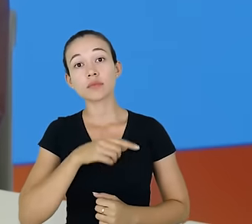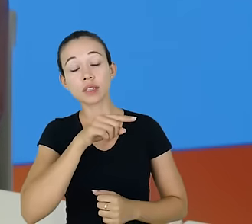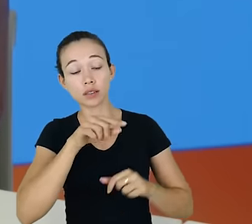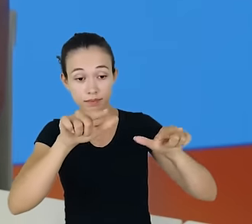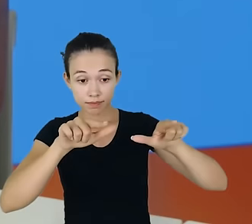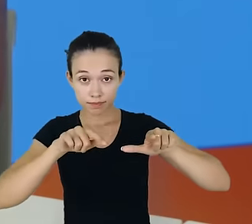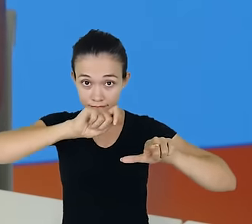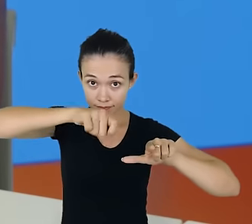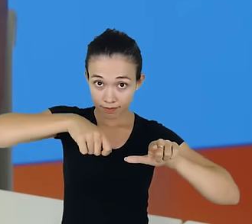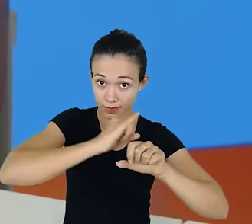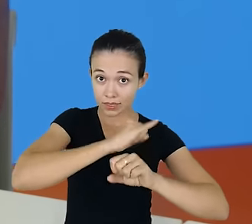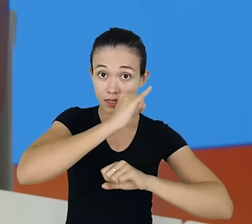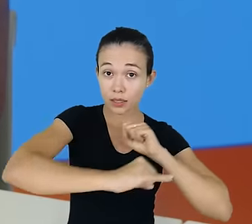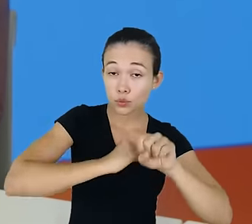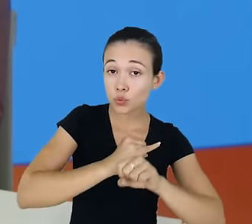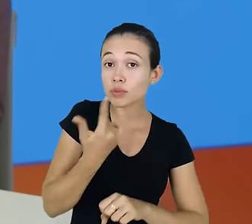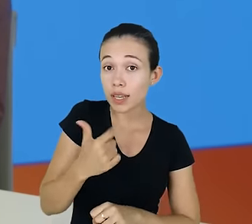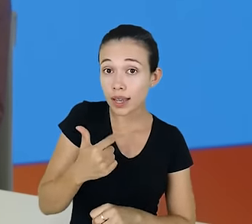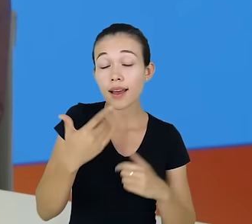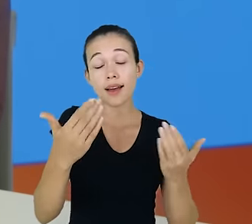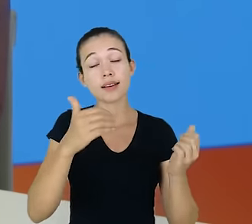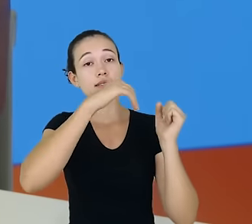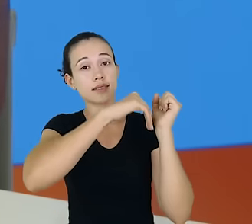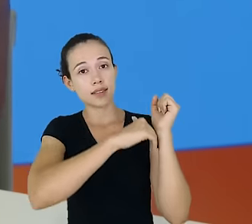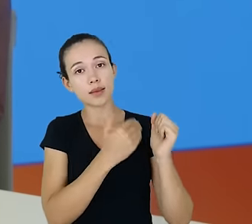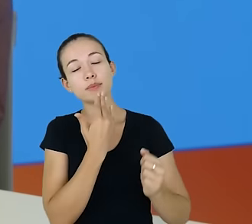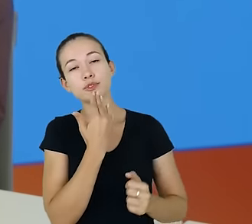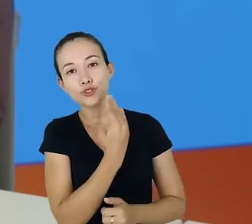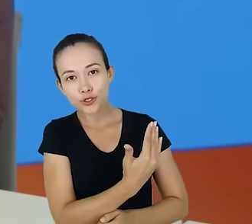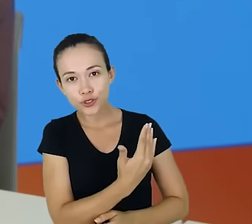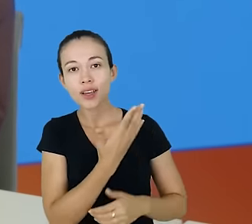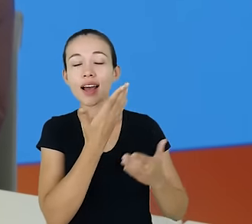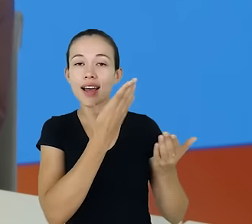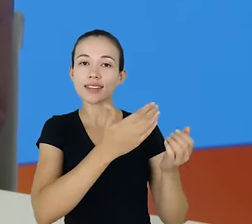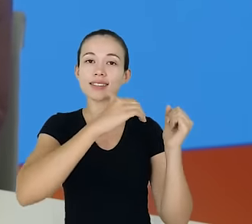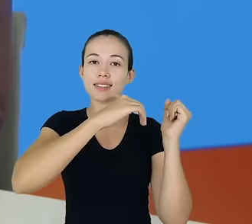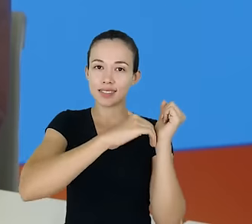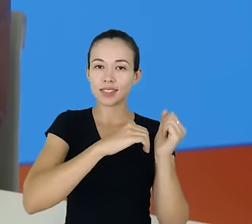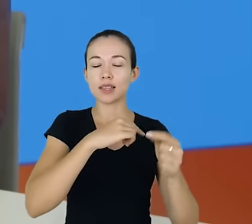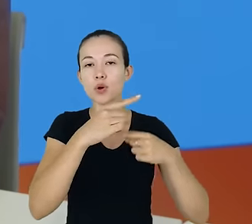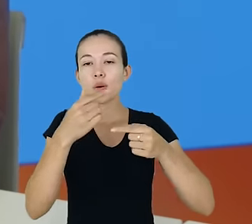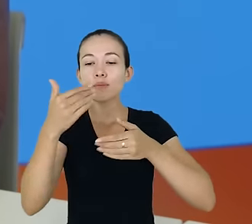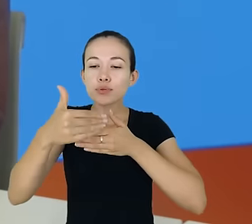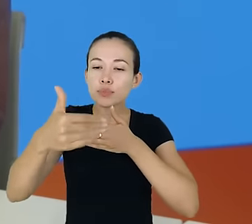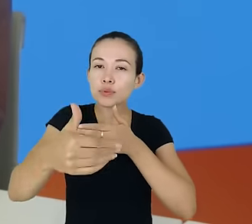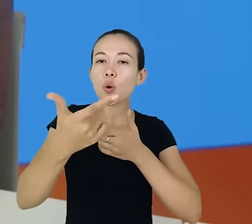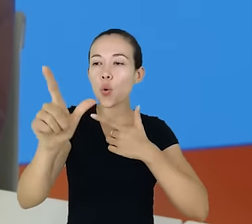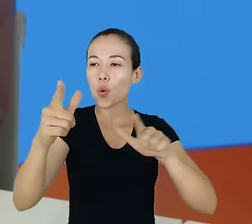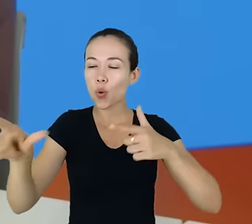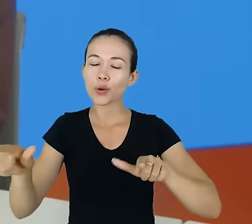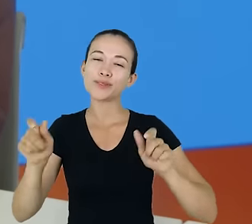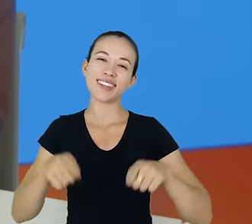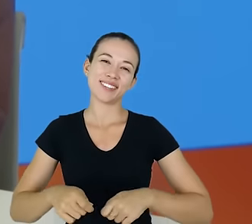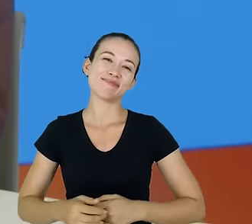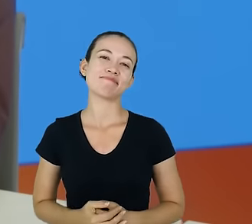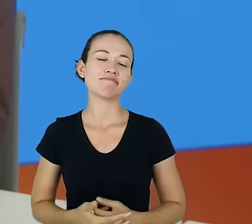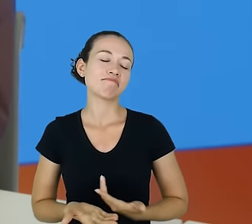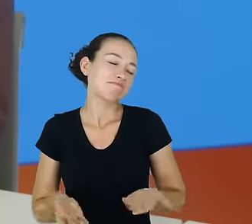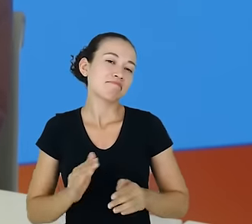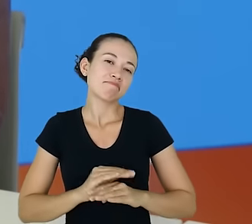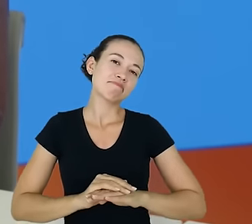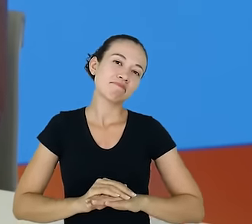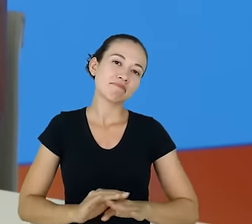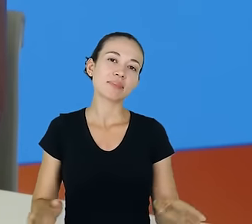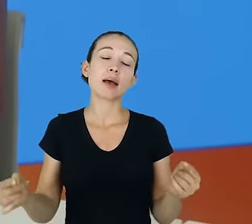digital ele vai ter que pedir a senha e aí com a senha ele vai fazer os processos né e seria